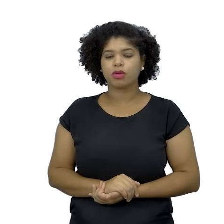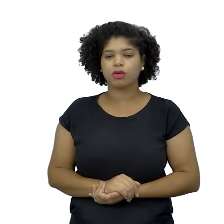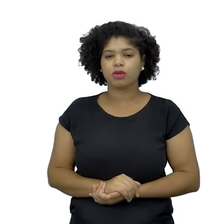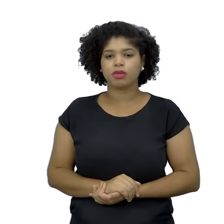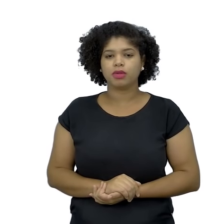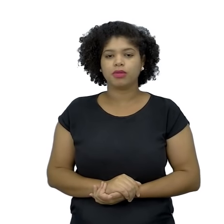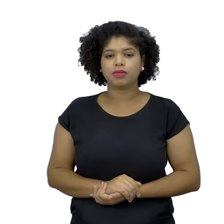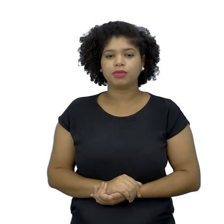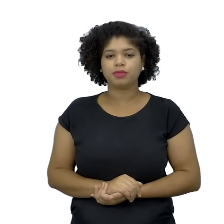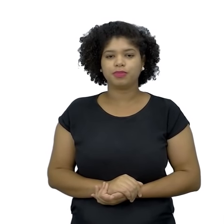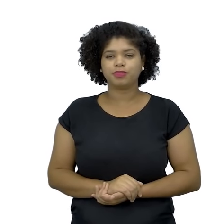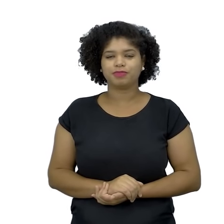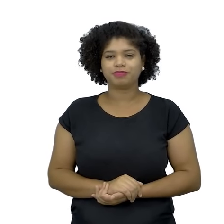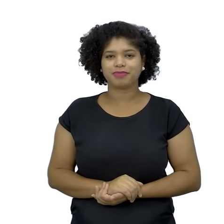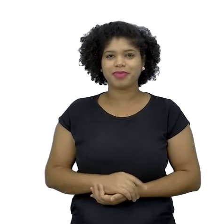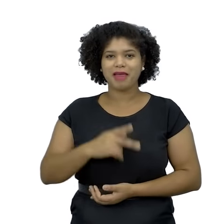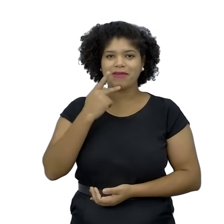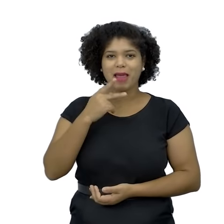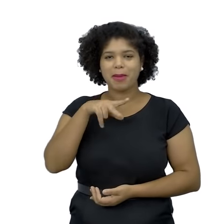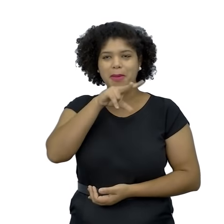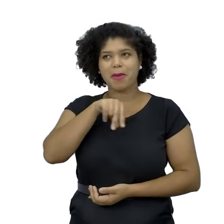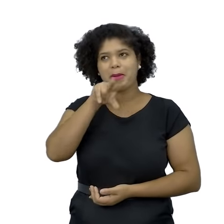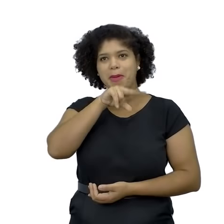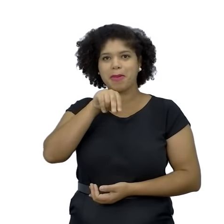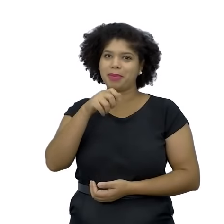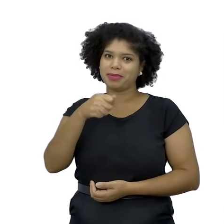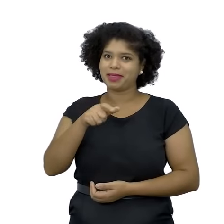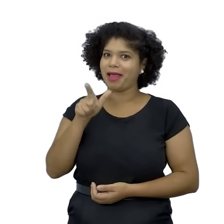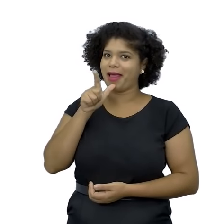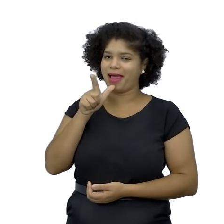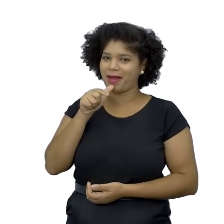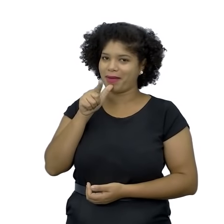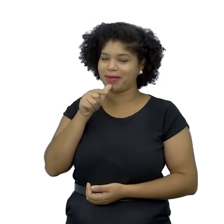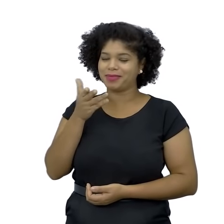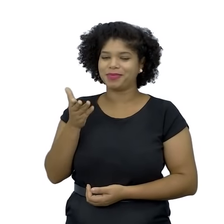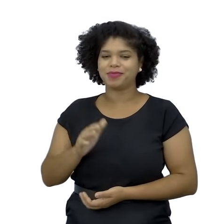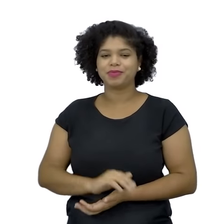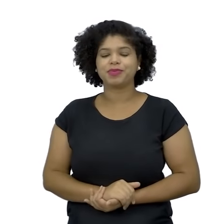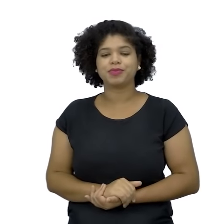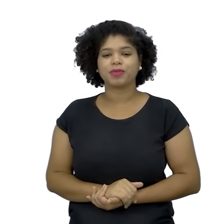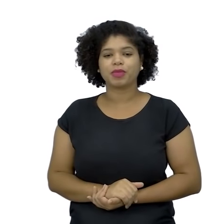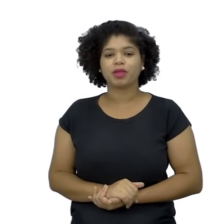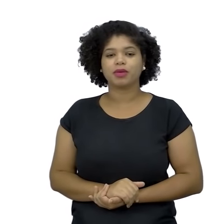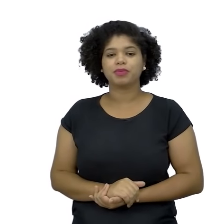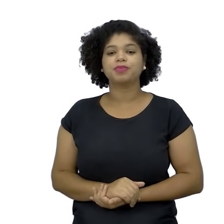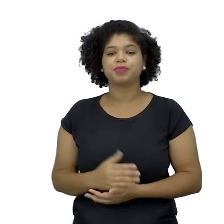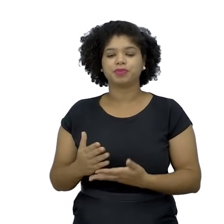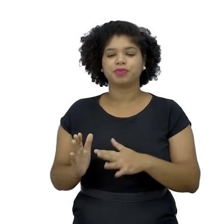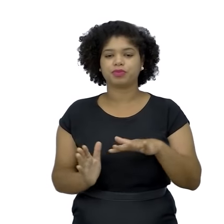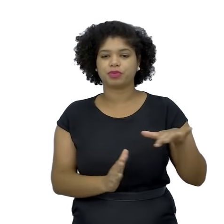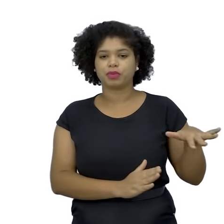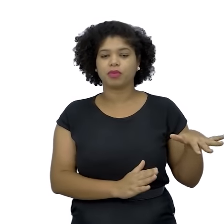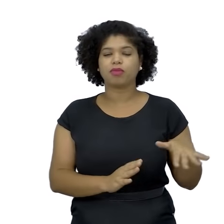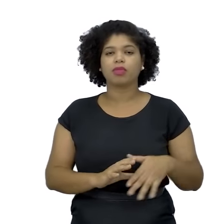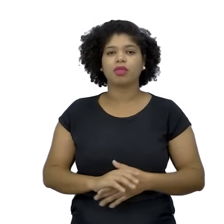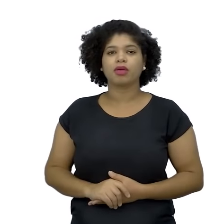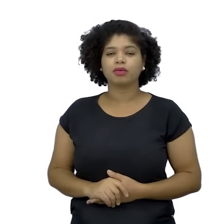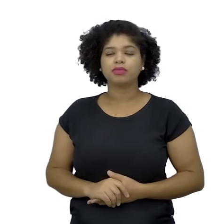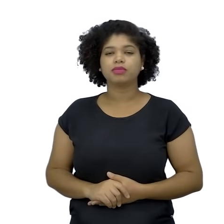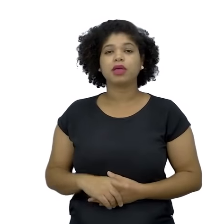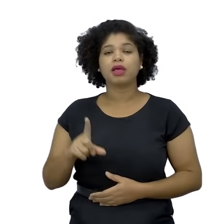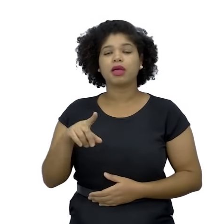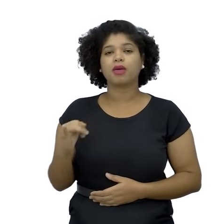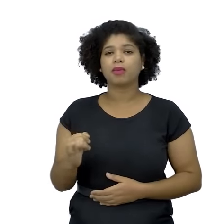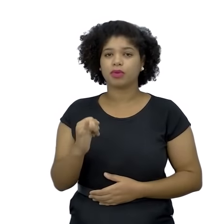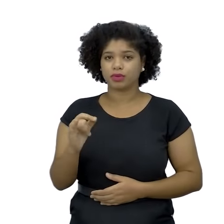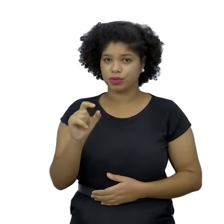Falando demais, né? Boca fica seca. Bom, gente, antes de mais nada, aqui é importante,